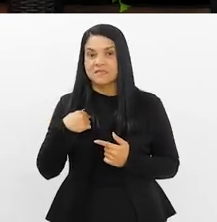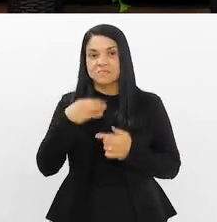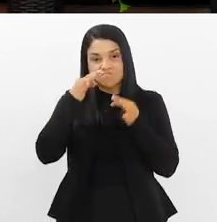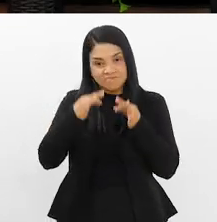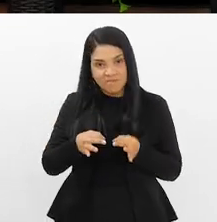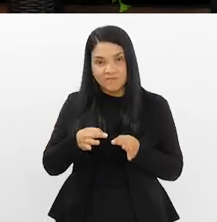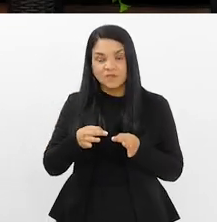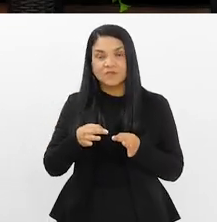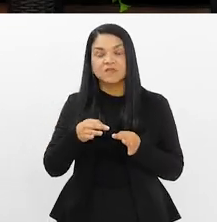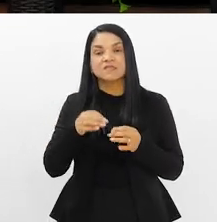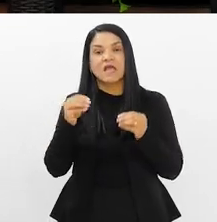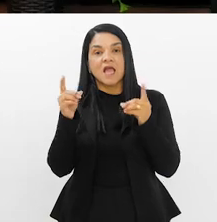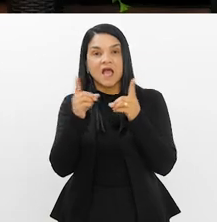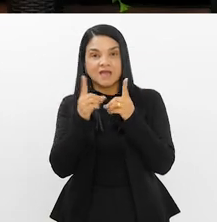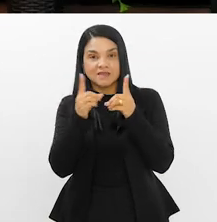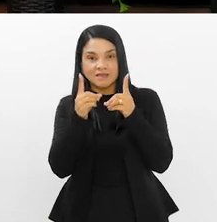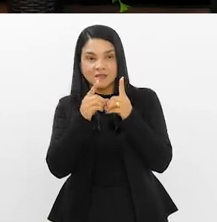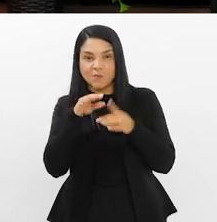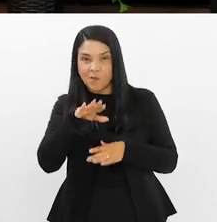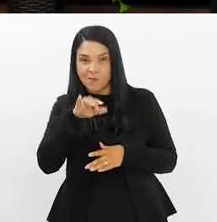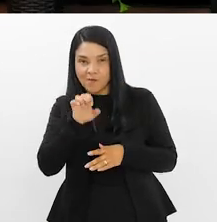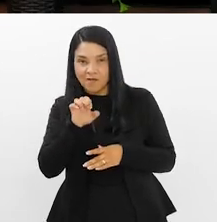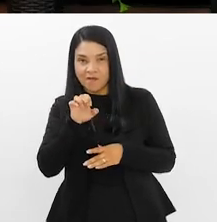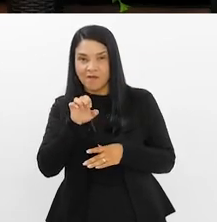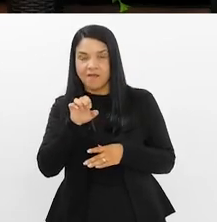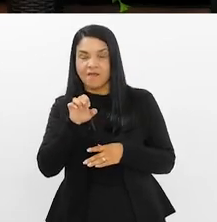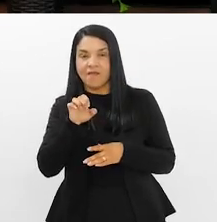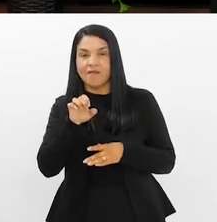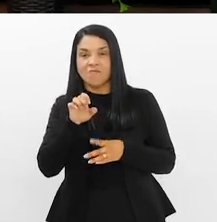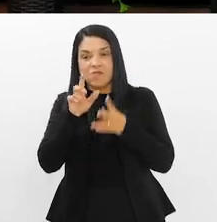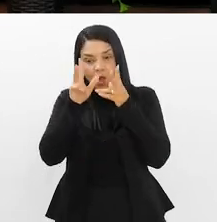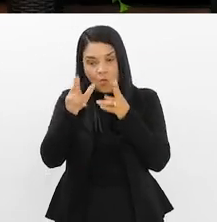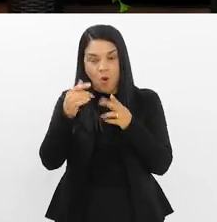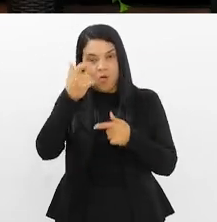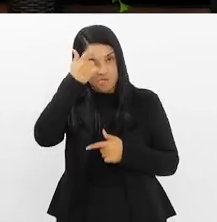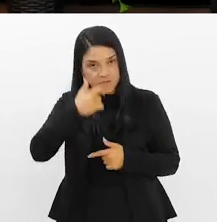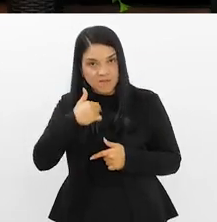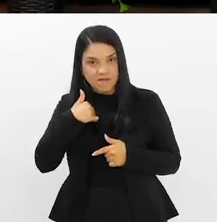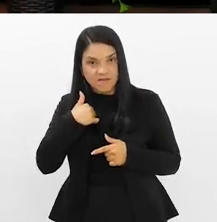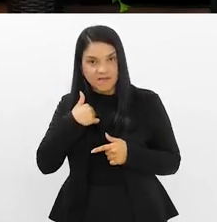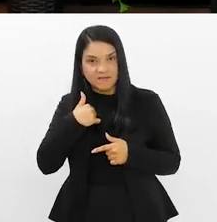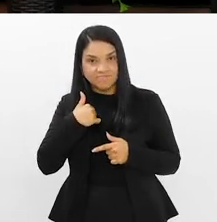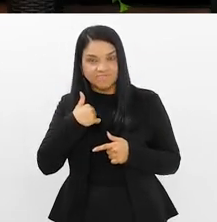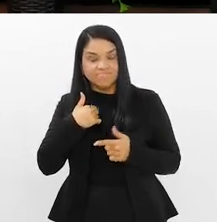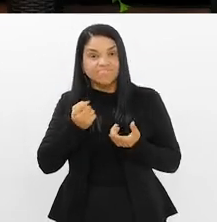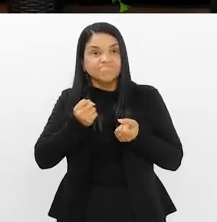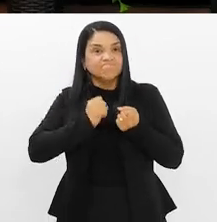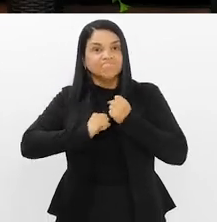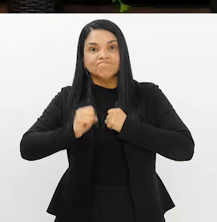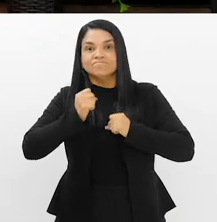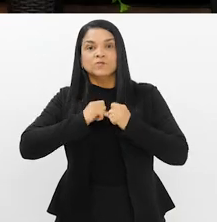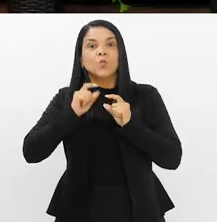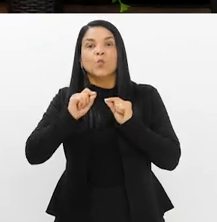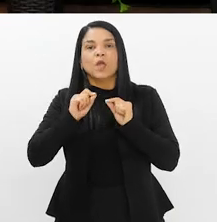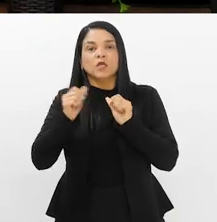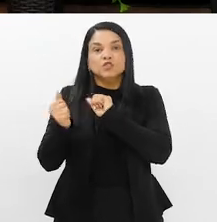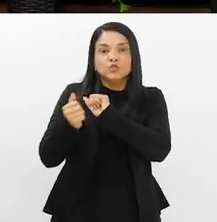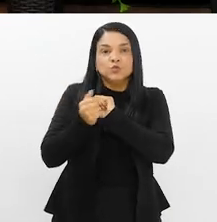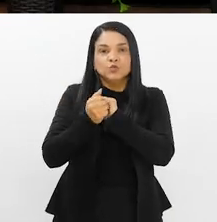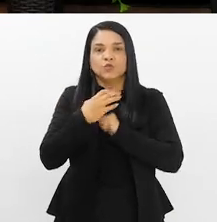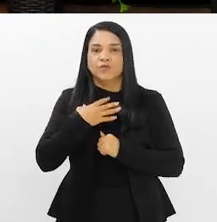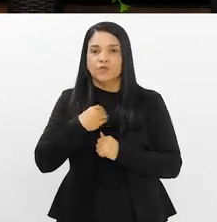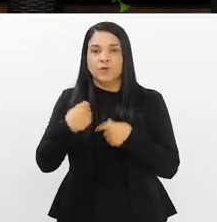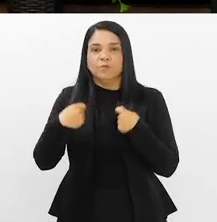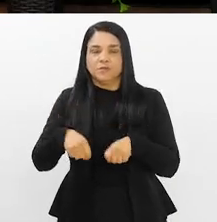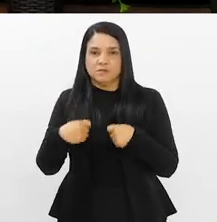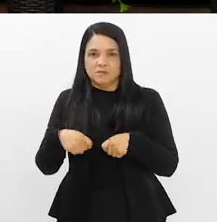for pensar, né? Se eu fosse atender uma mãe que estivesse numa situação como essa, o maior anseio dela é que ela